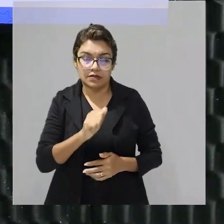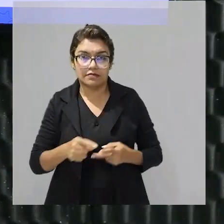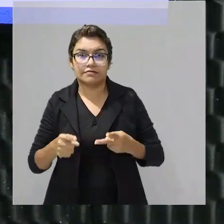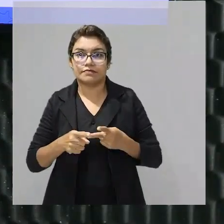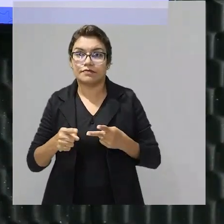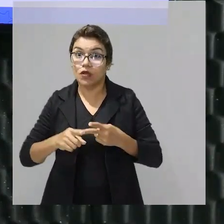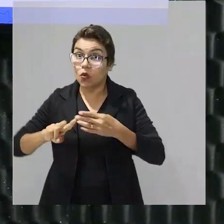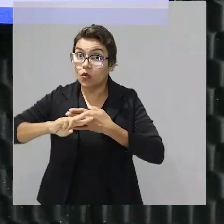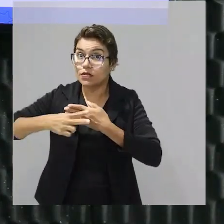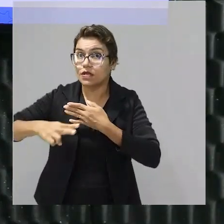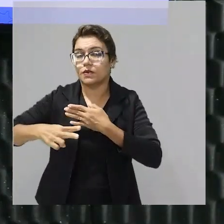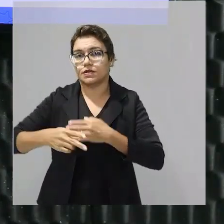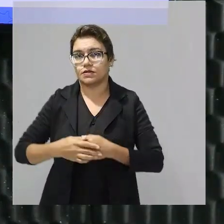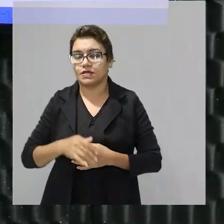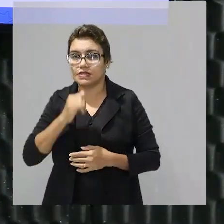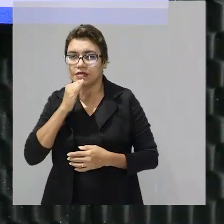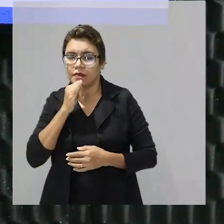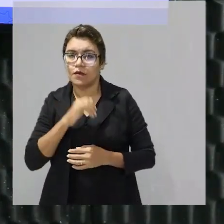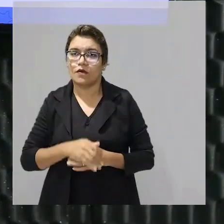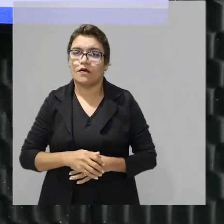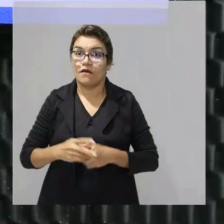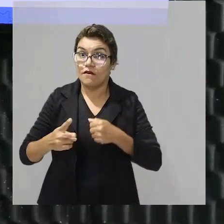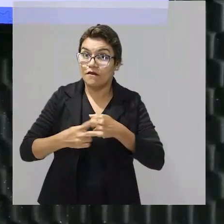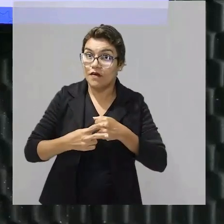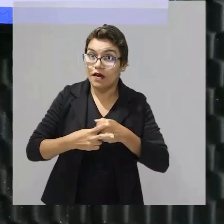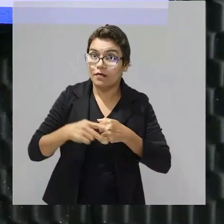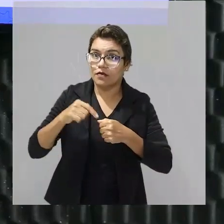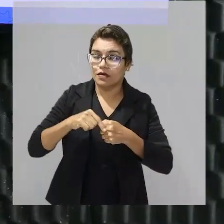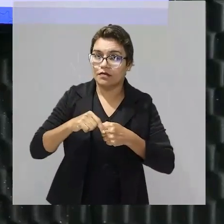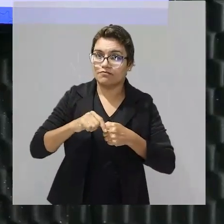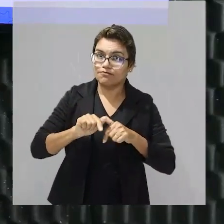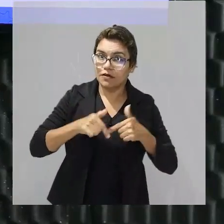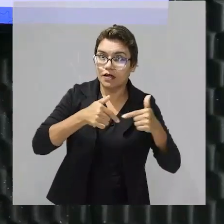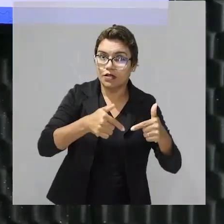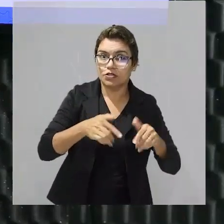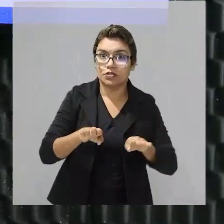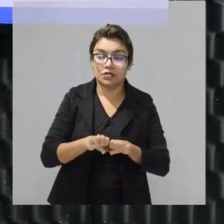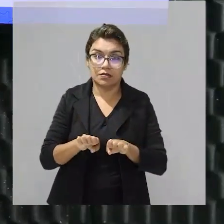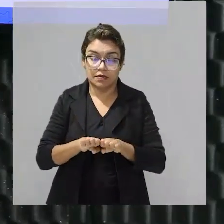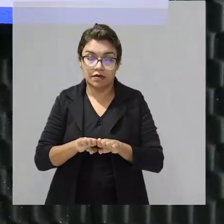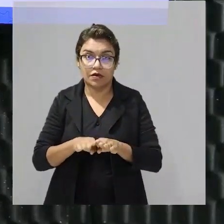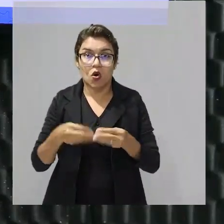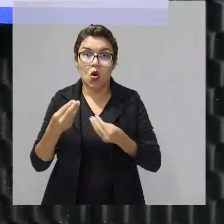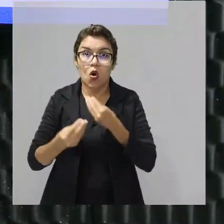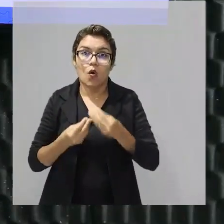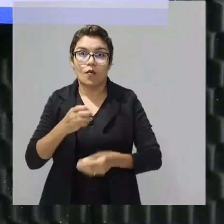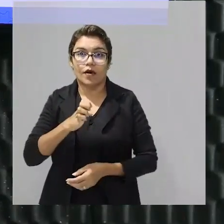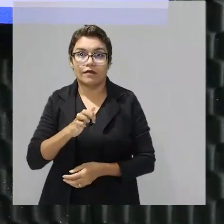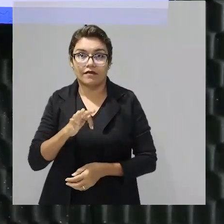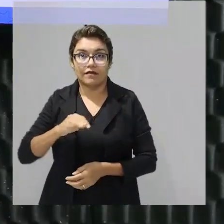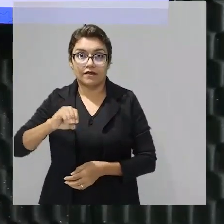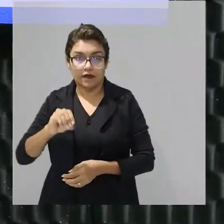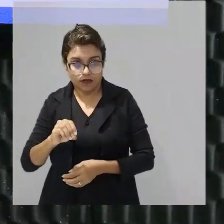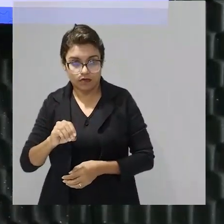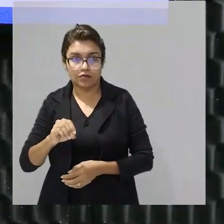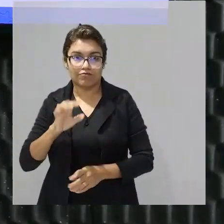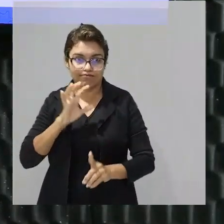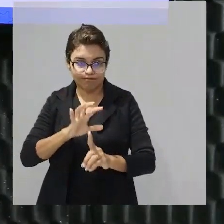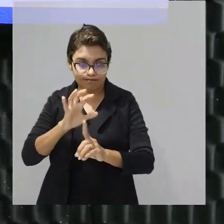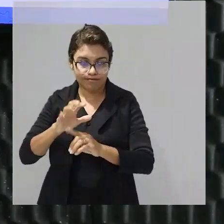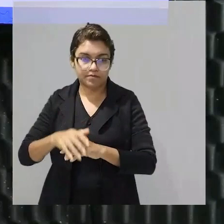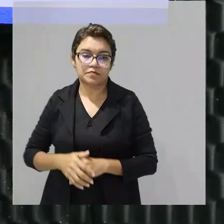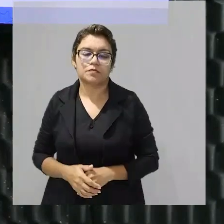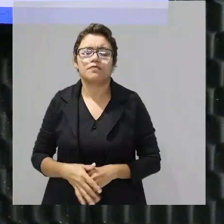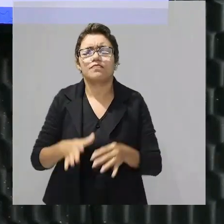o efeito da ação escolhida. Então, muito cuidado com a questão ação-efeito.